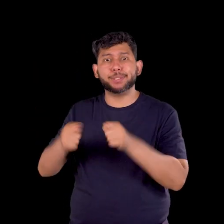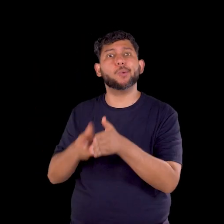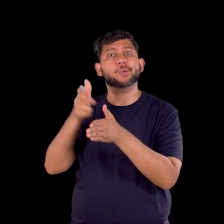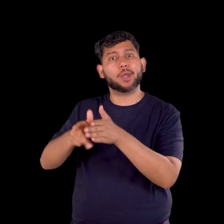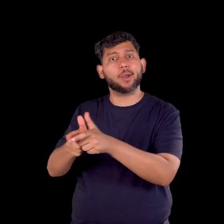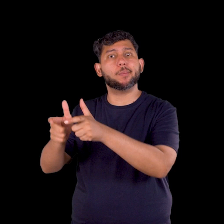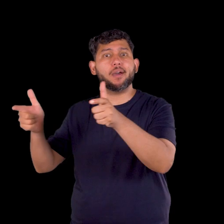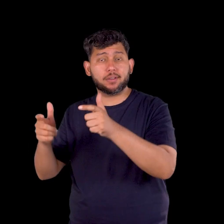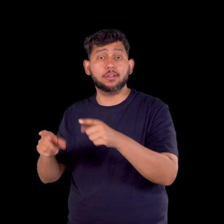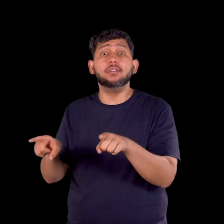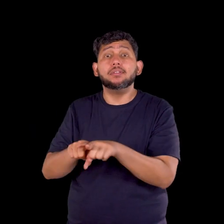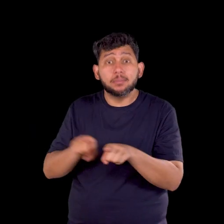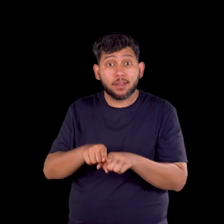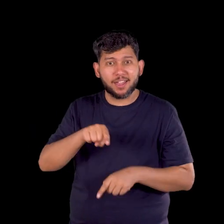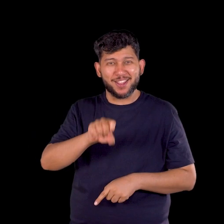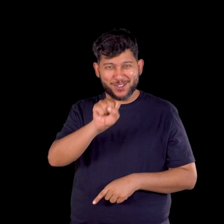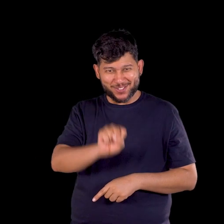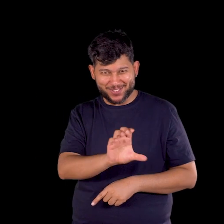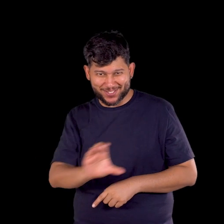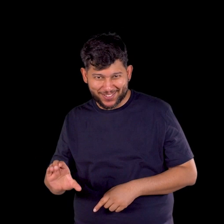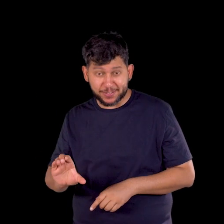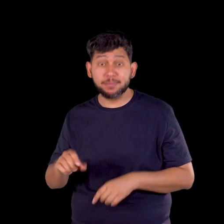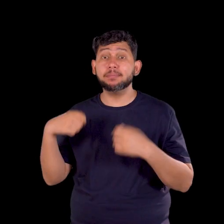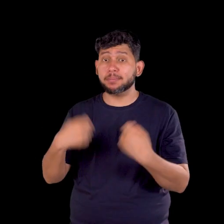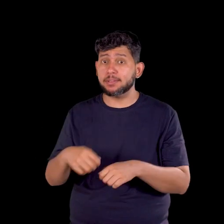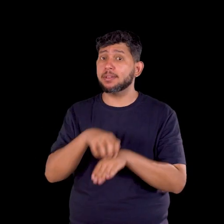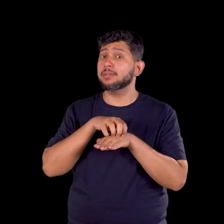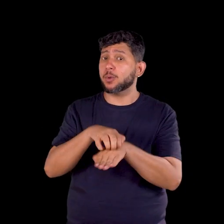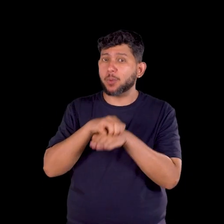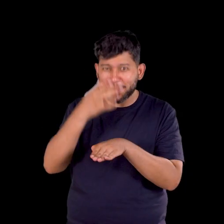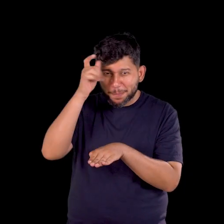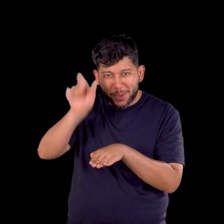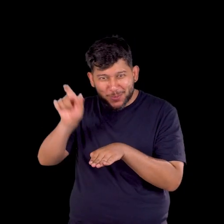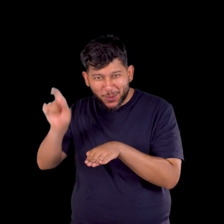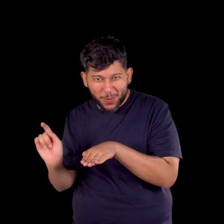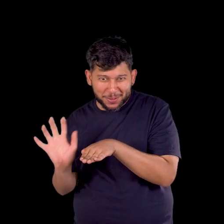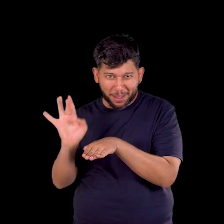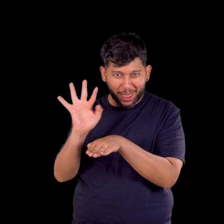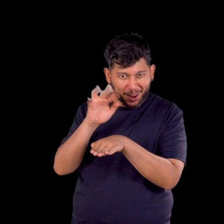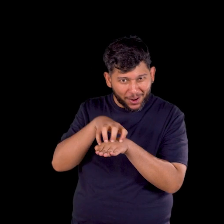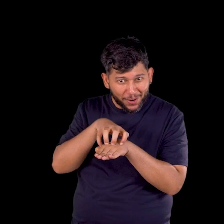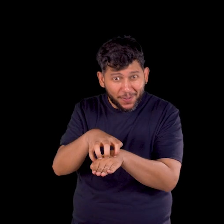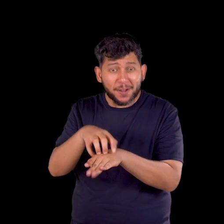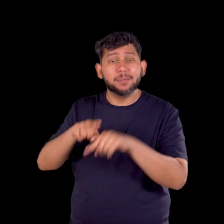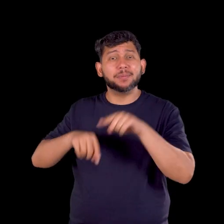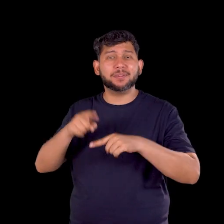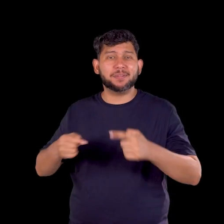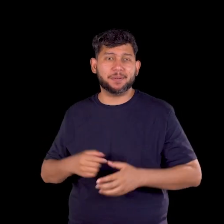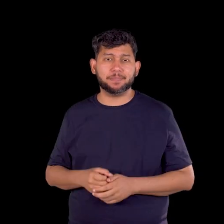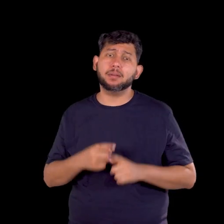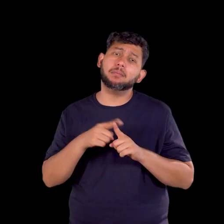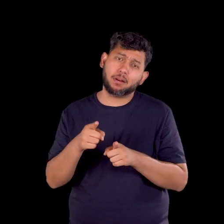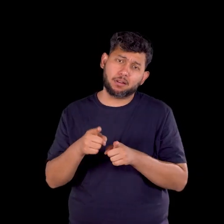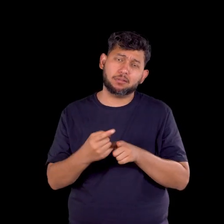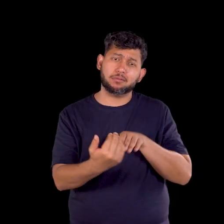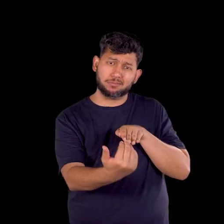transportando passageiros das grandes cidades. Mas as ferrovias também tinham seus problemas. Fruto de iniciativas